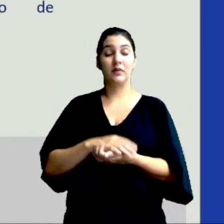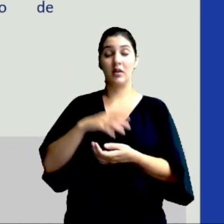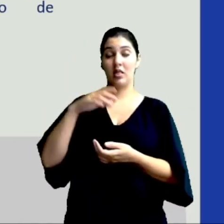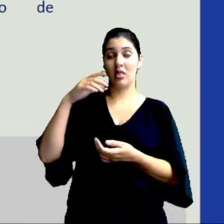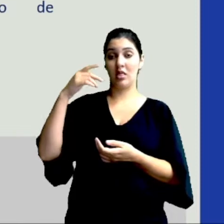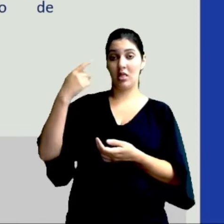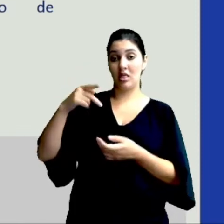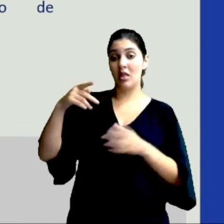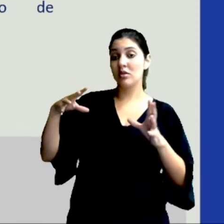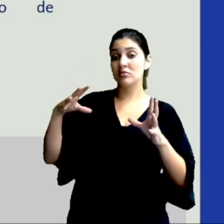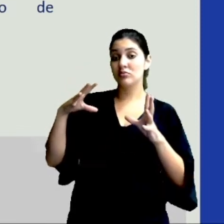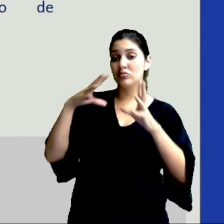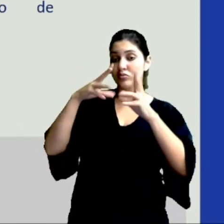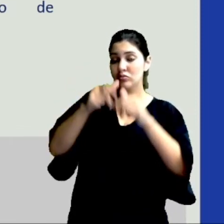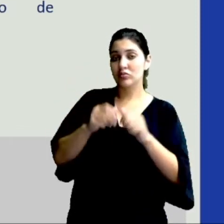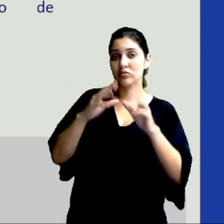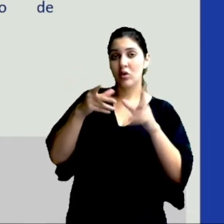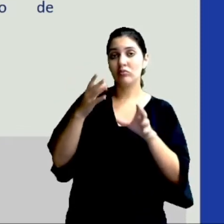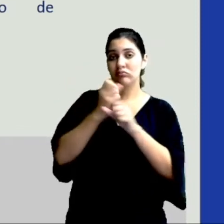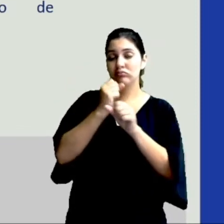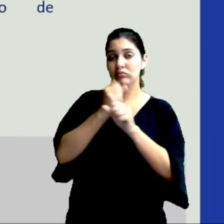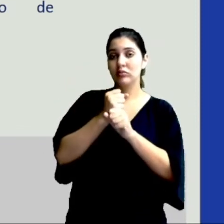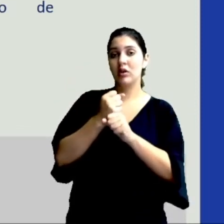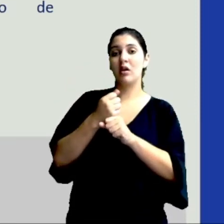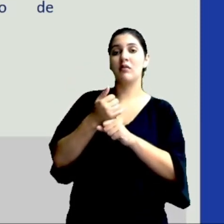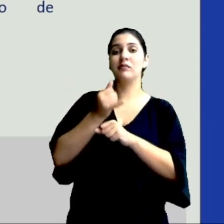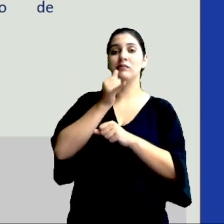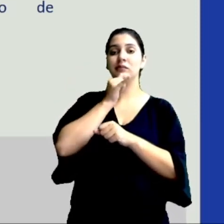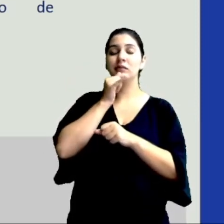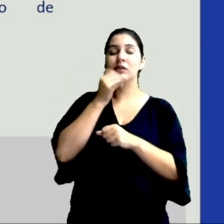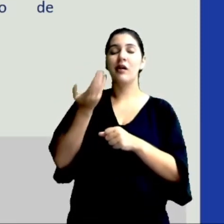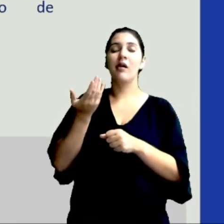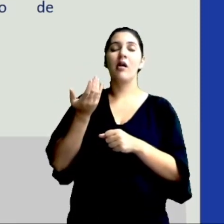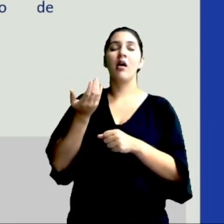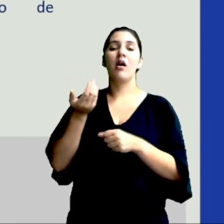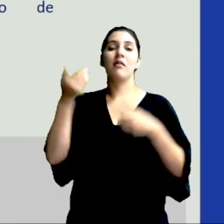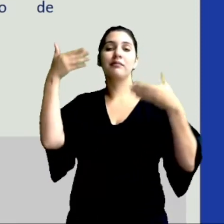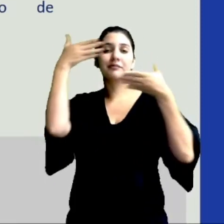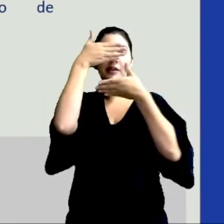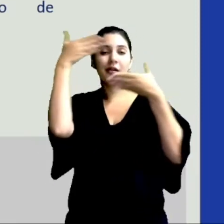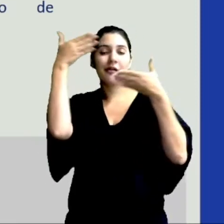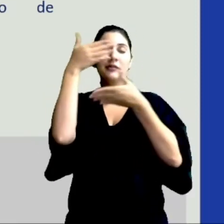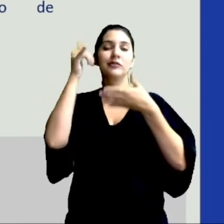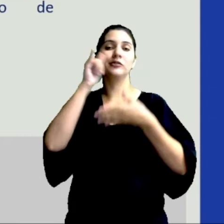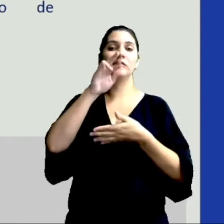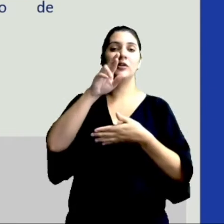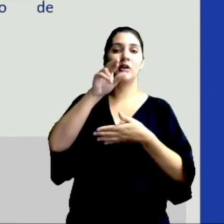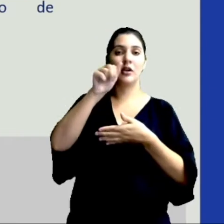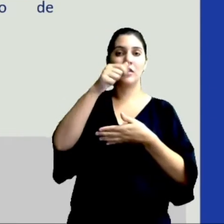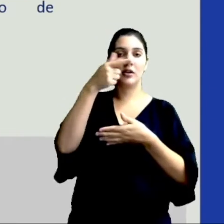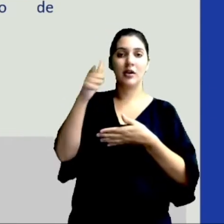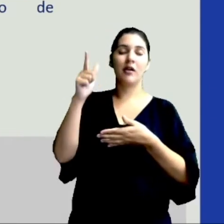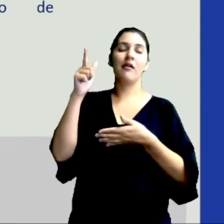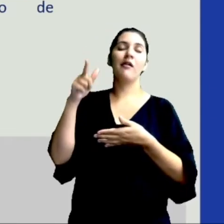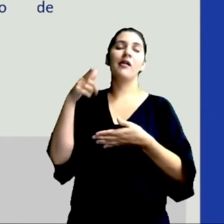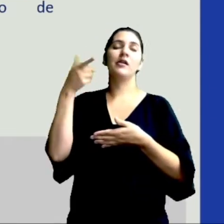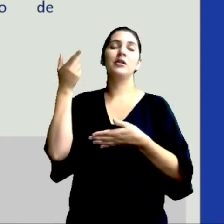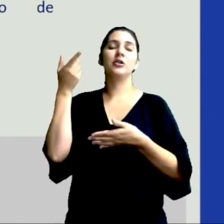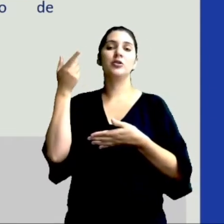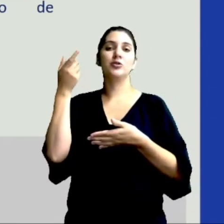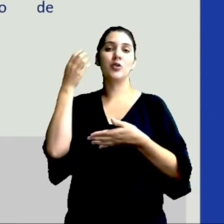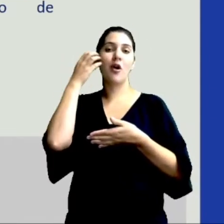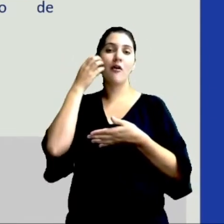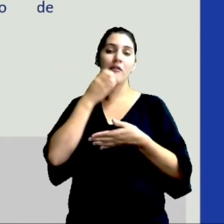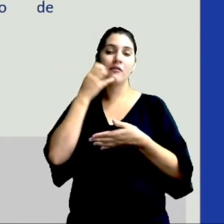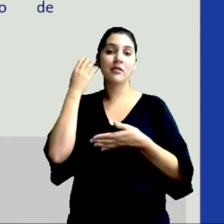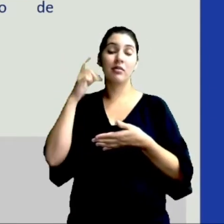desse total, né, como a Arábia Saudita, né, o Afeganistão, o Irã, que são os países, a Turquia, que são os países maiores, né, e vamos